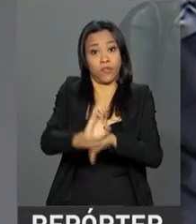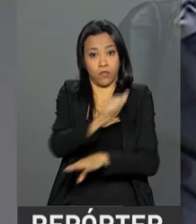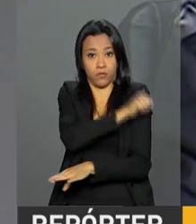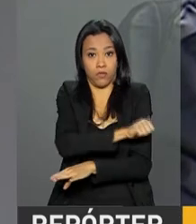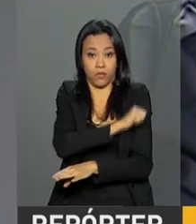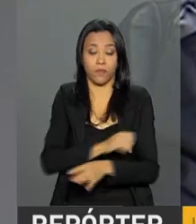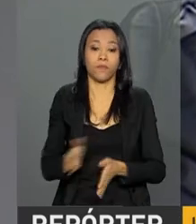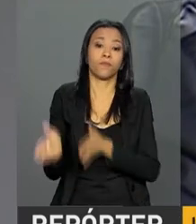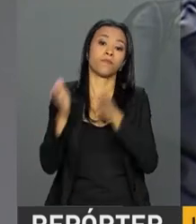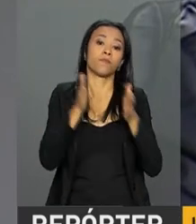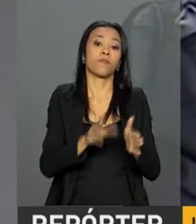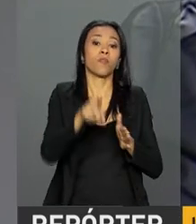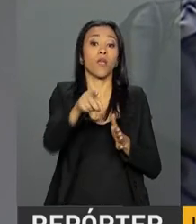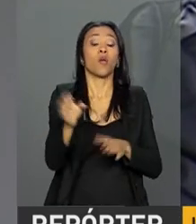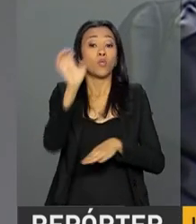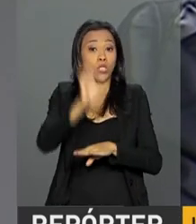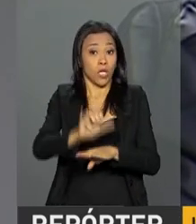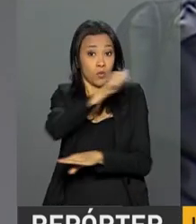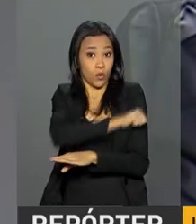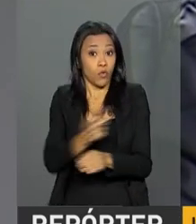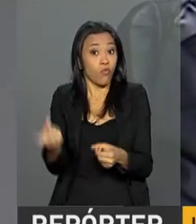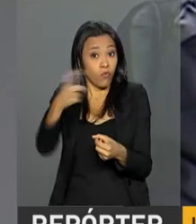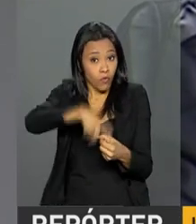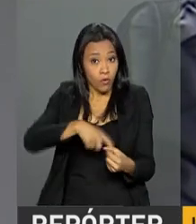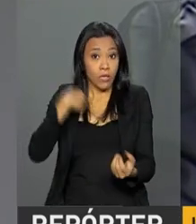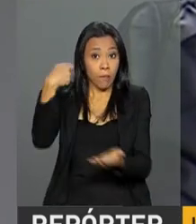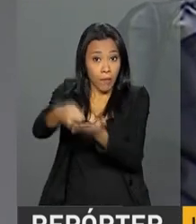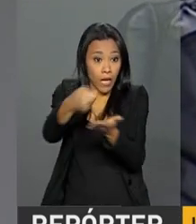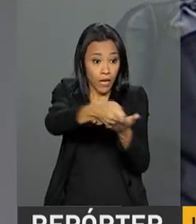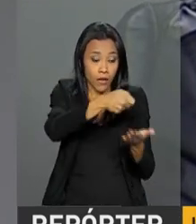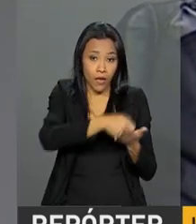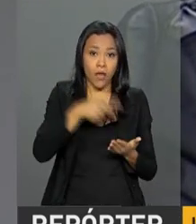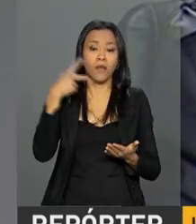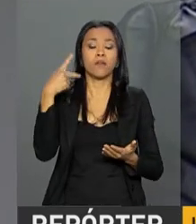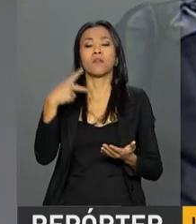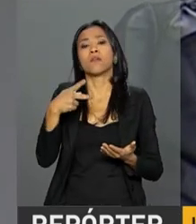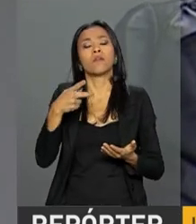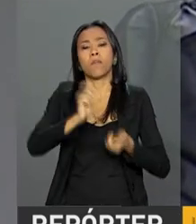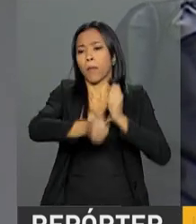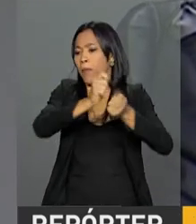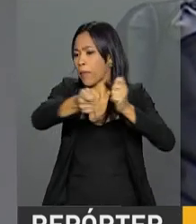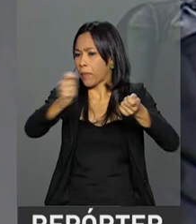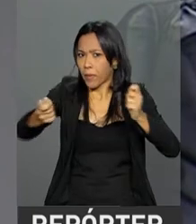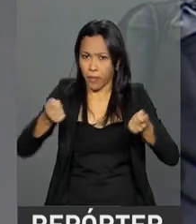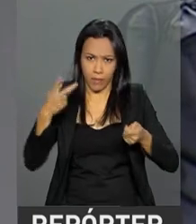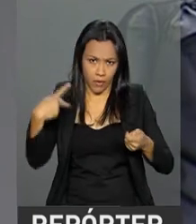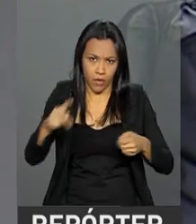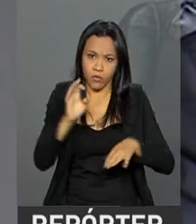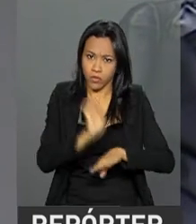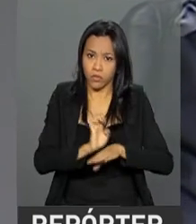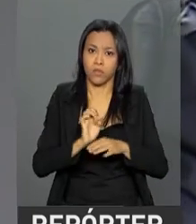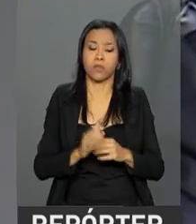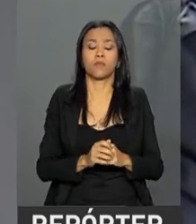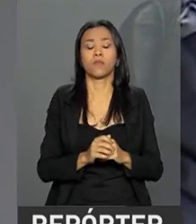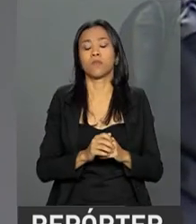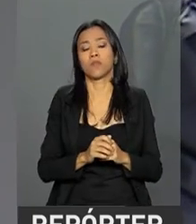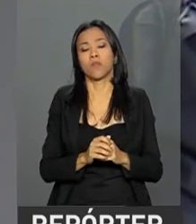estado volta a pagar suas contas em dia volta a pagar seja